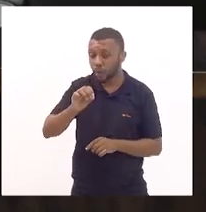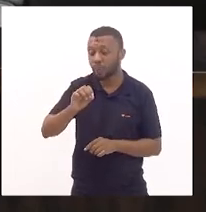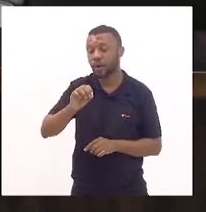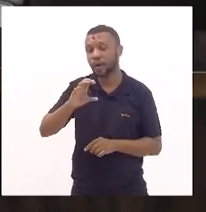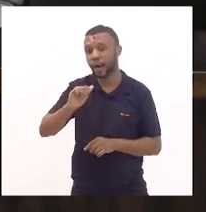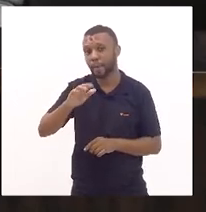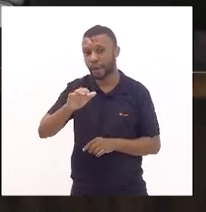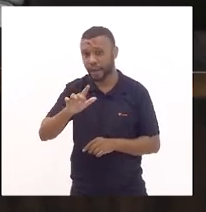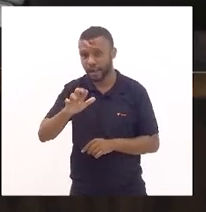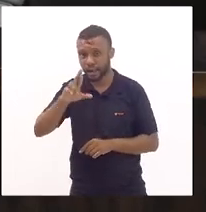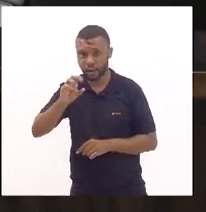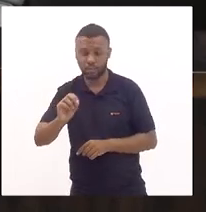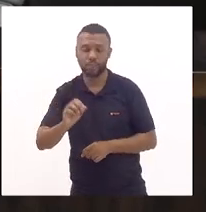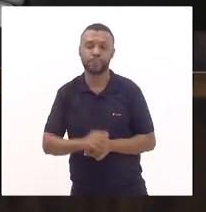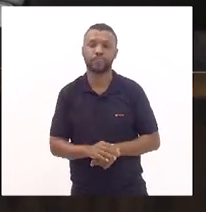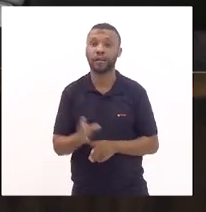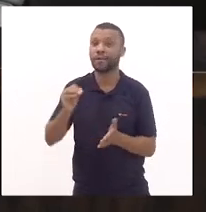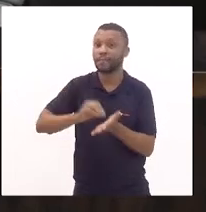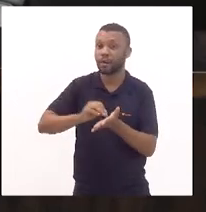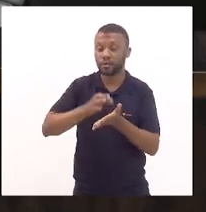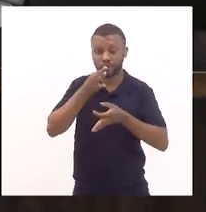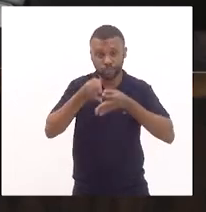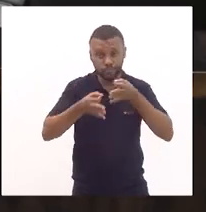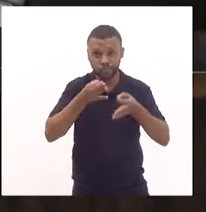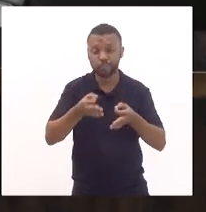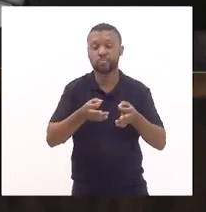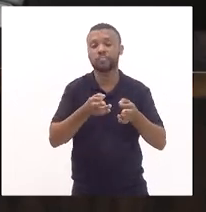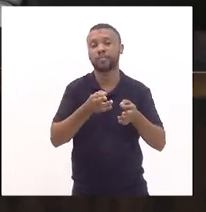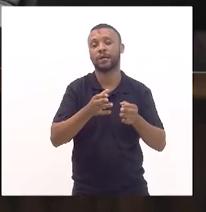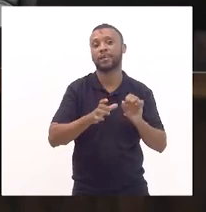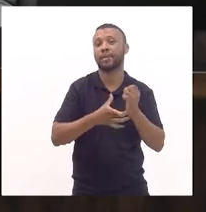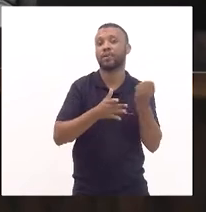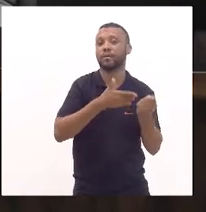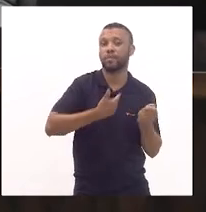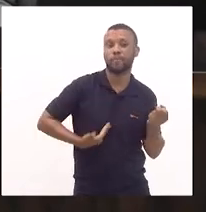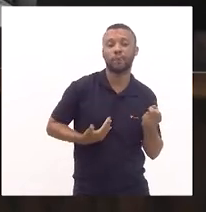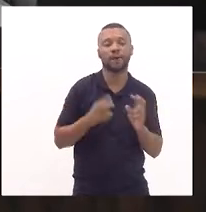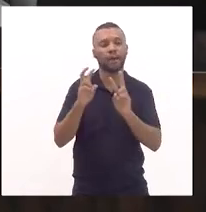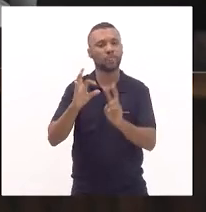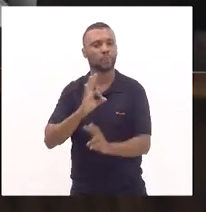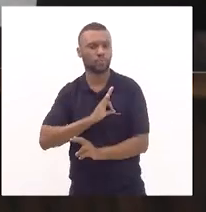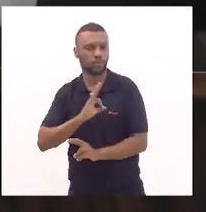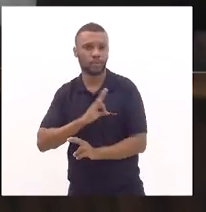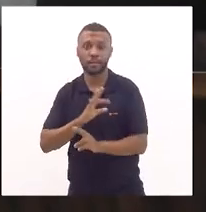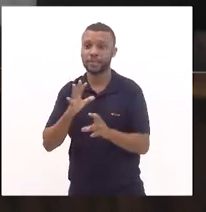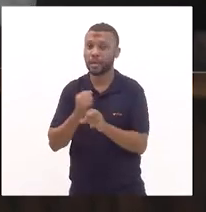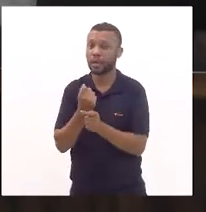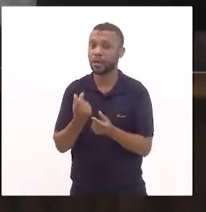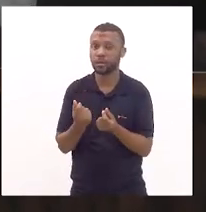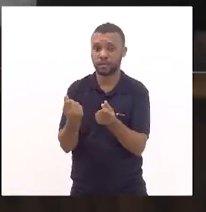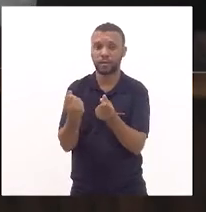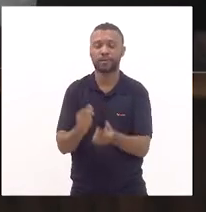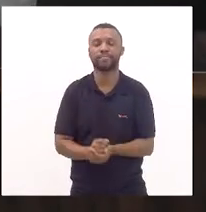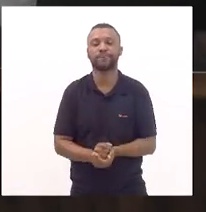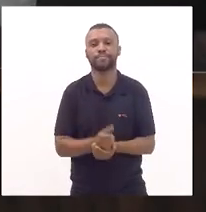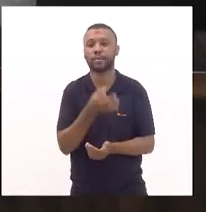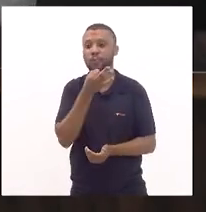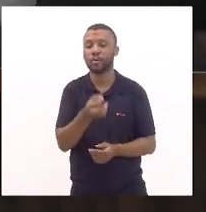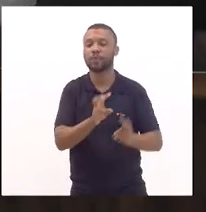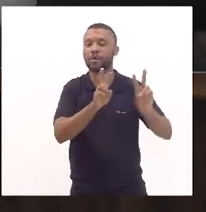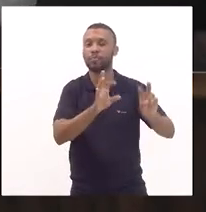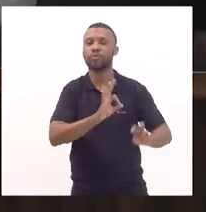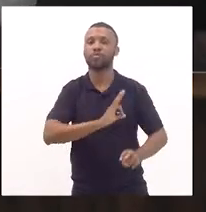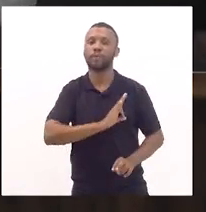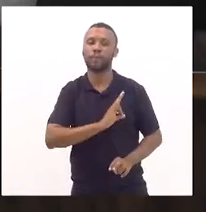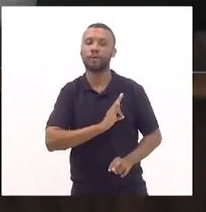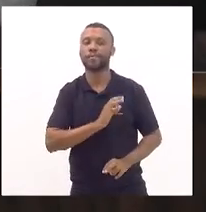de pareceres das comissões de Segurança Pública, Assunto de Polícia e Orçamento. Para emitir parecer pela Comissão de Assunto de Polícia,